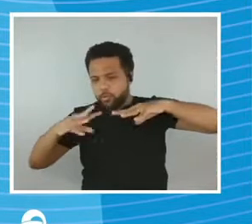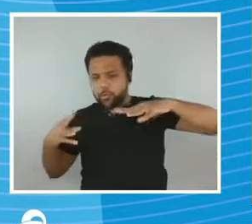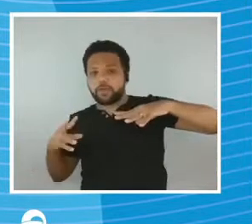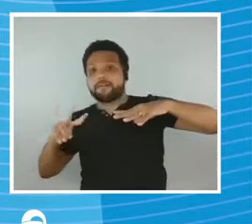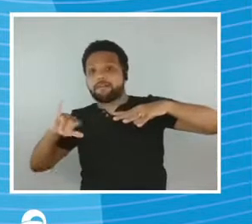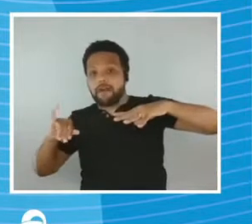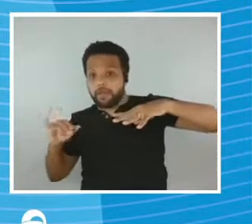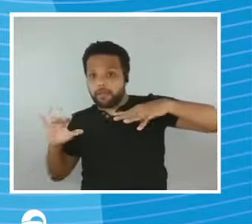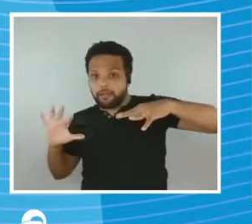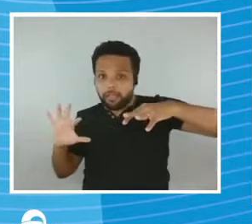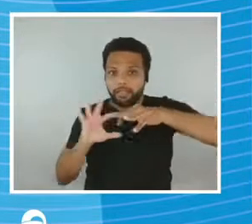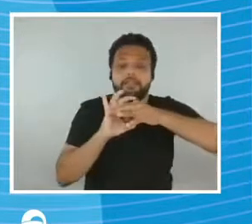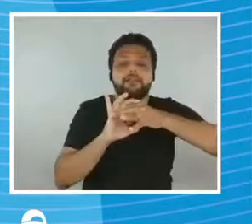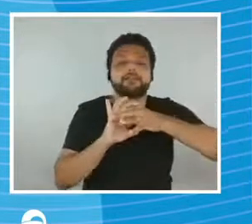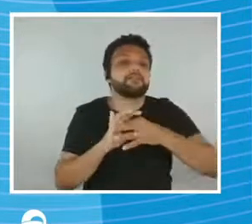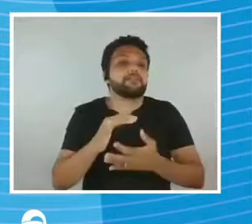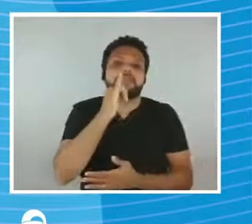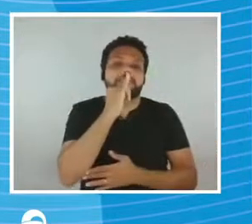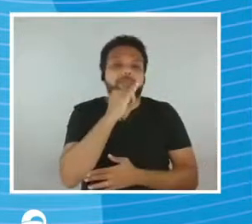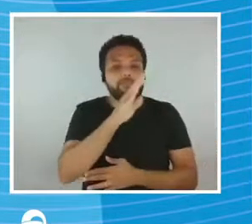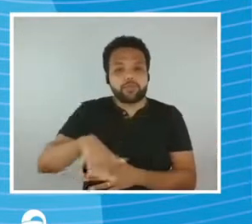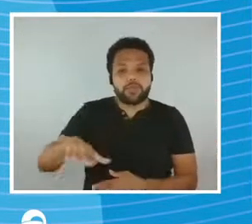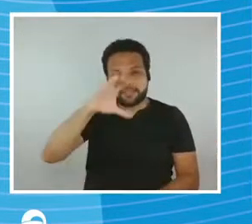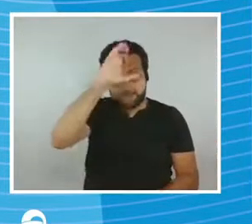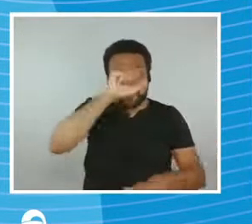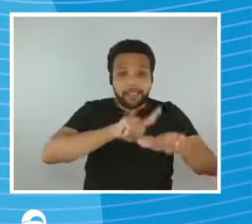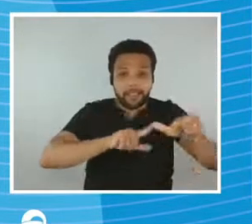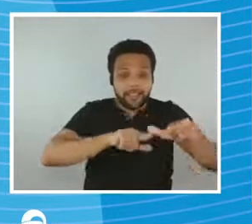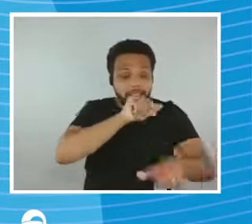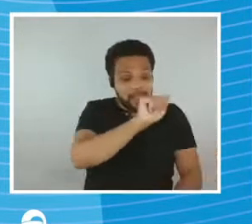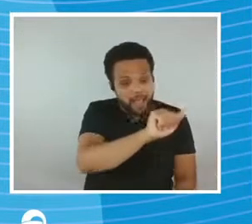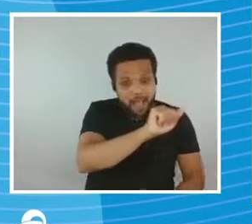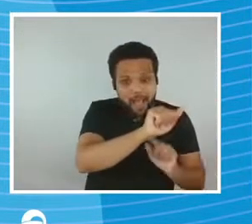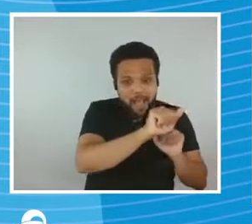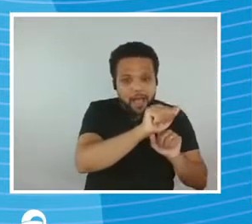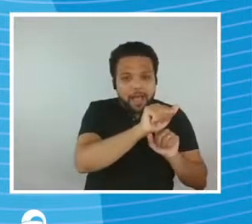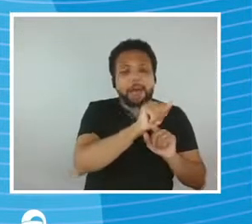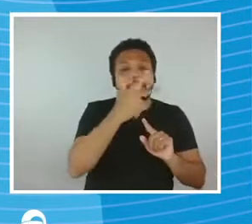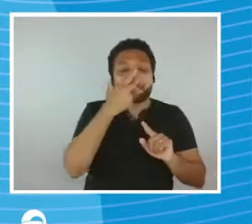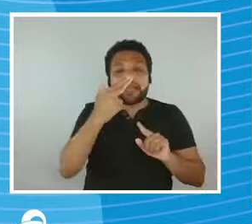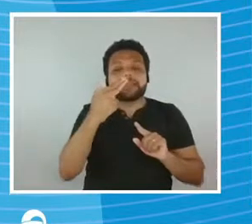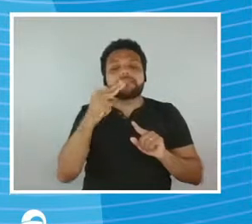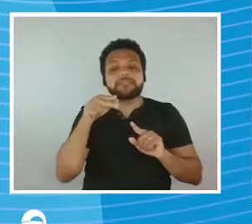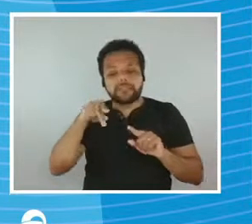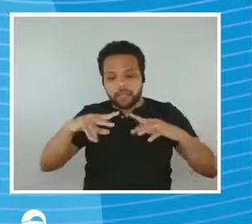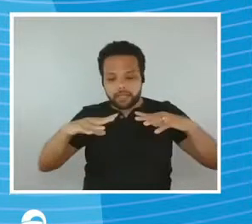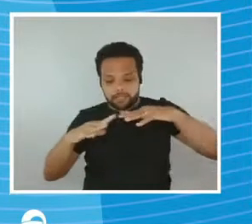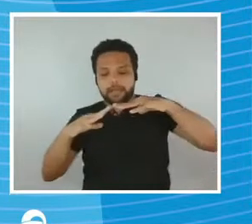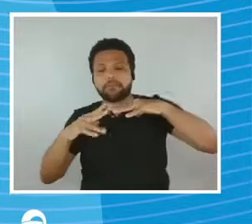está aprendendo a letra A, aquela sinapse passa a ser fortalecida porque a expressão gênica